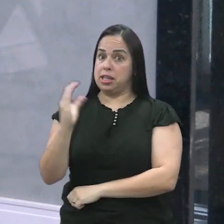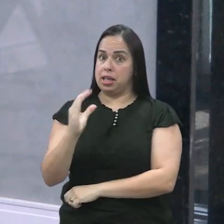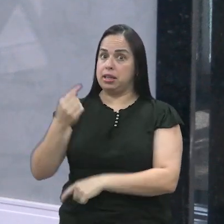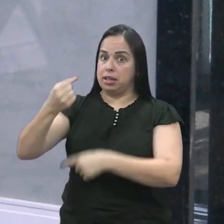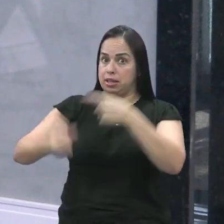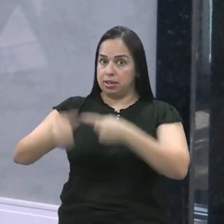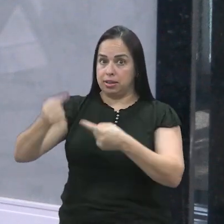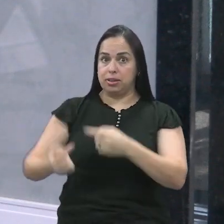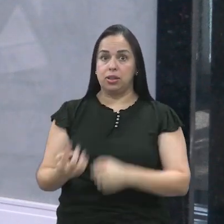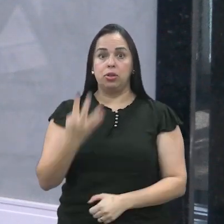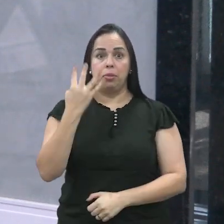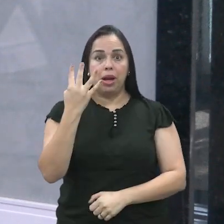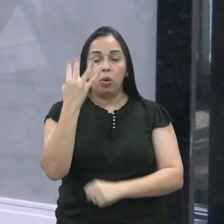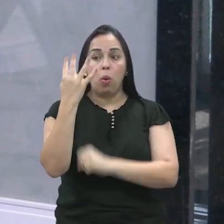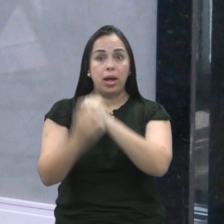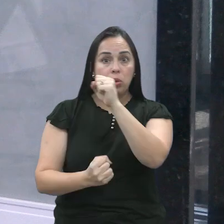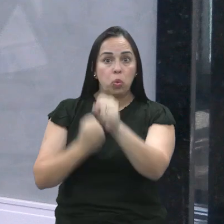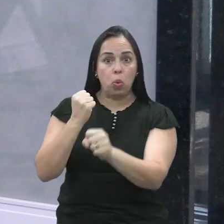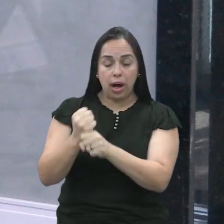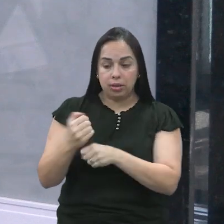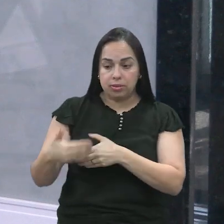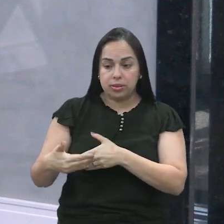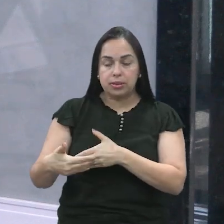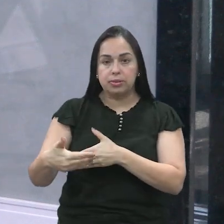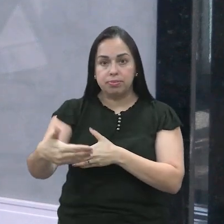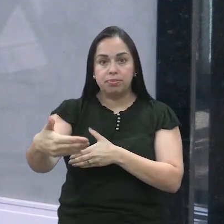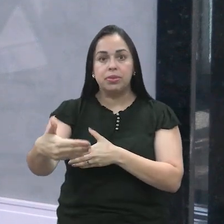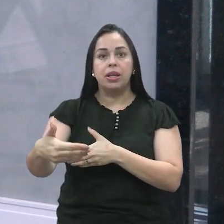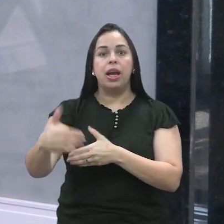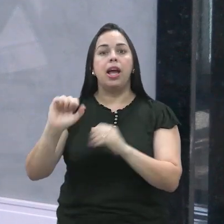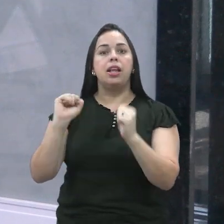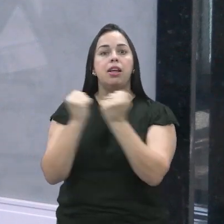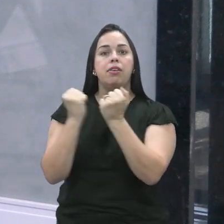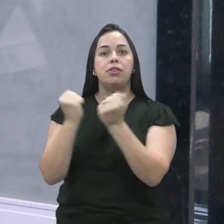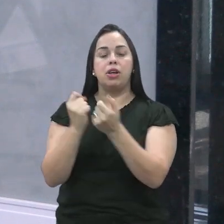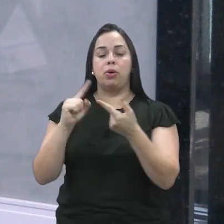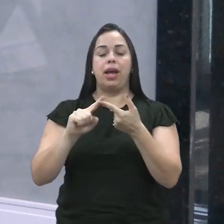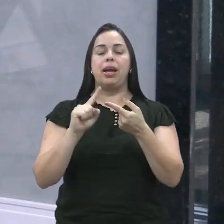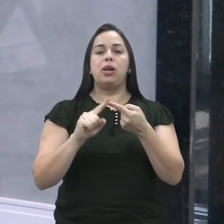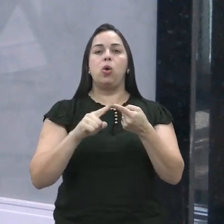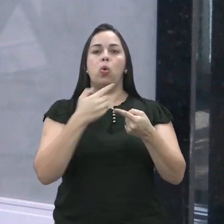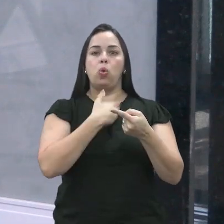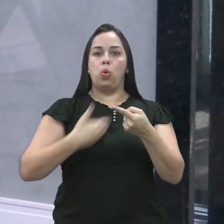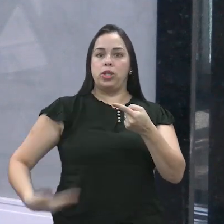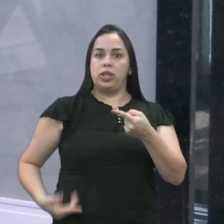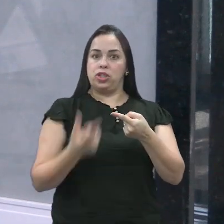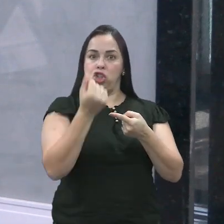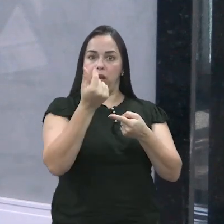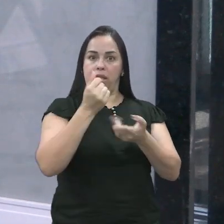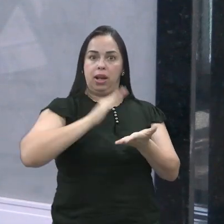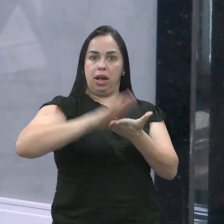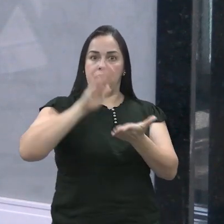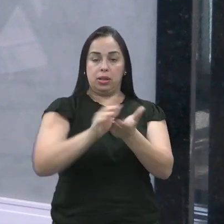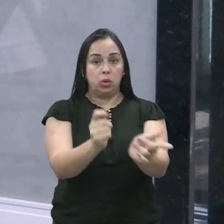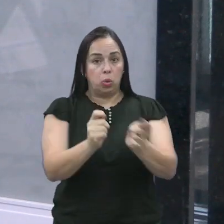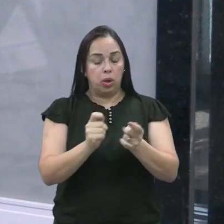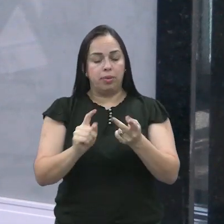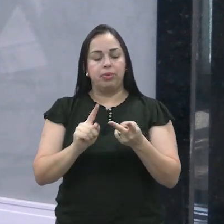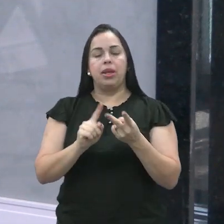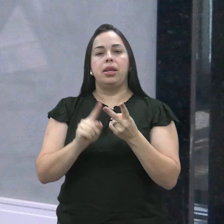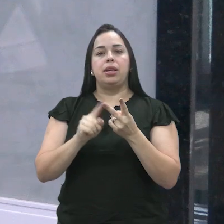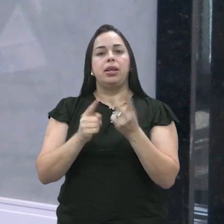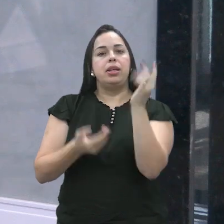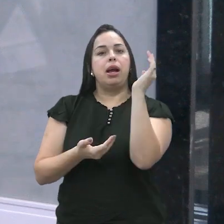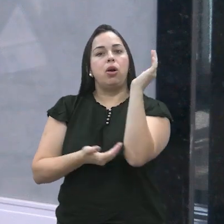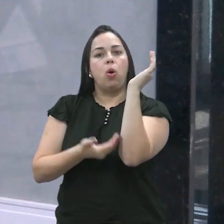Ciência Política. Nos primeiros 4 anos como vereador, defendeu pautas como cortes de gastos públicos,